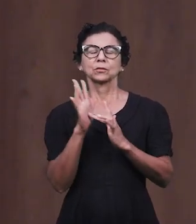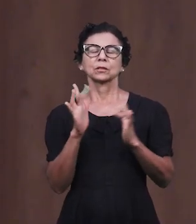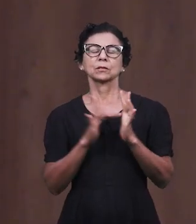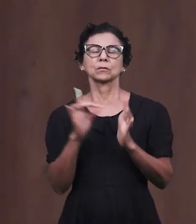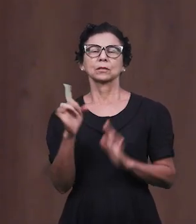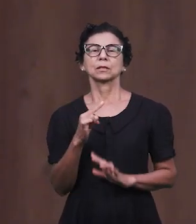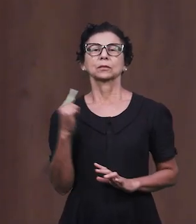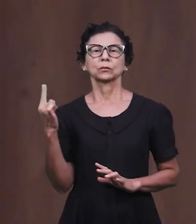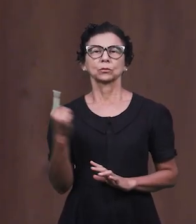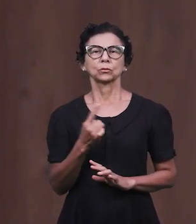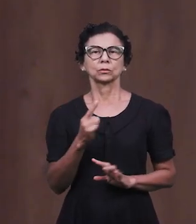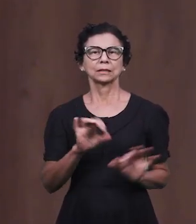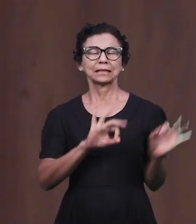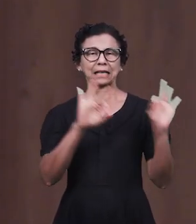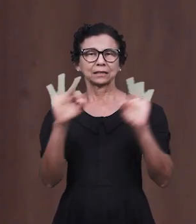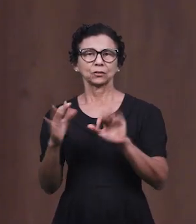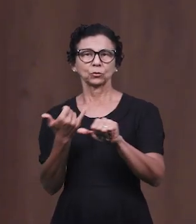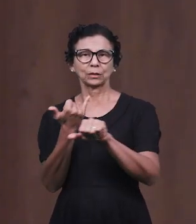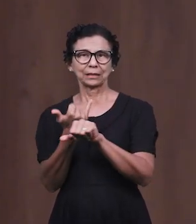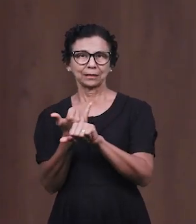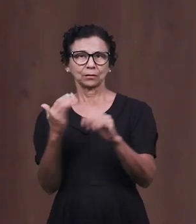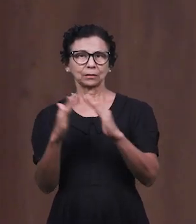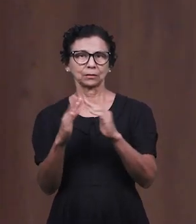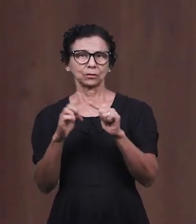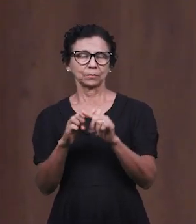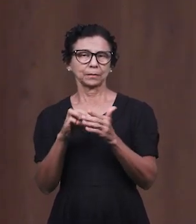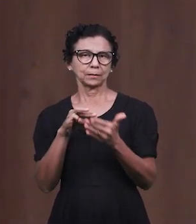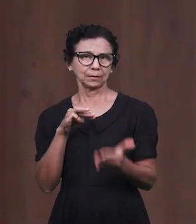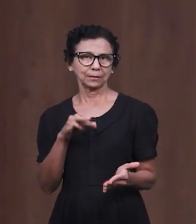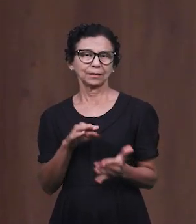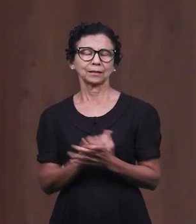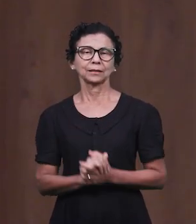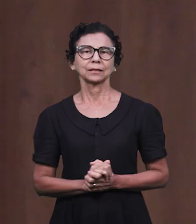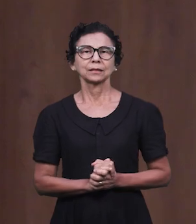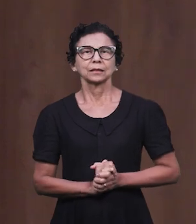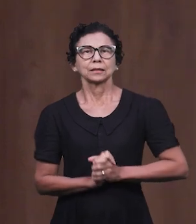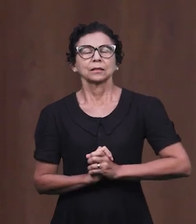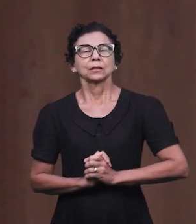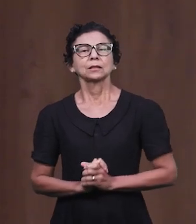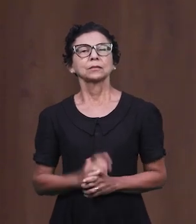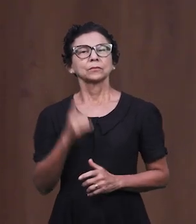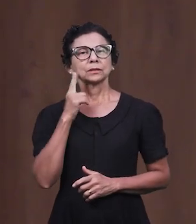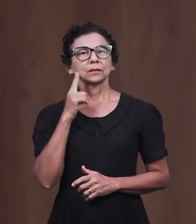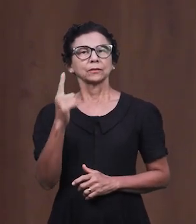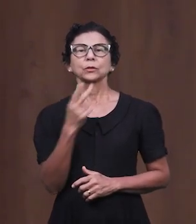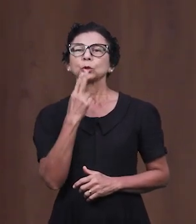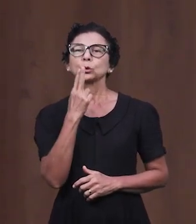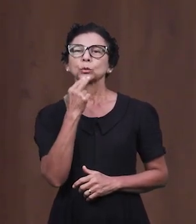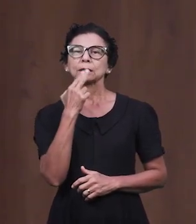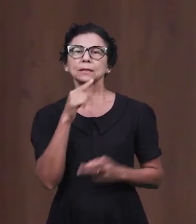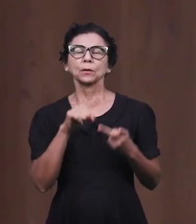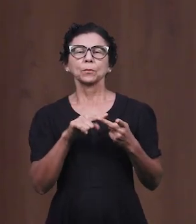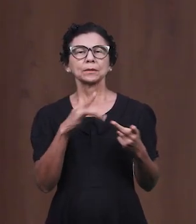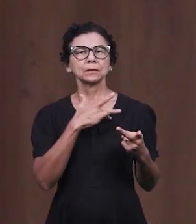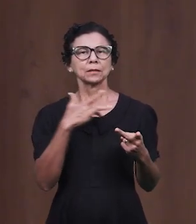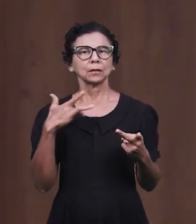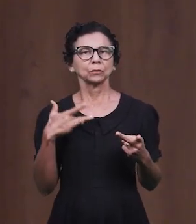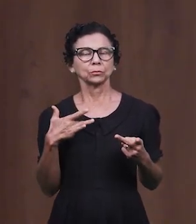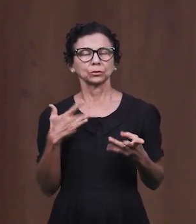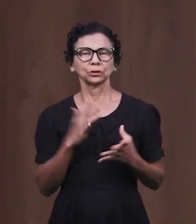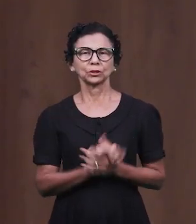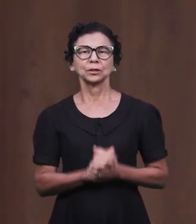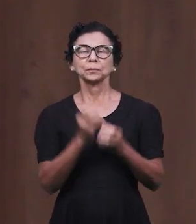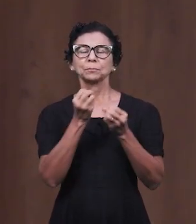A paz do Senhor Jesus a todos. Você está no canal da Igreja Cristã Maranata e este é o programa Nutrição e